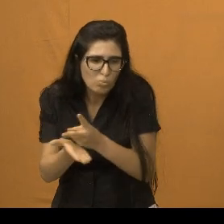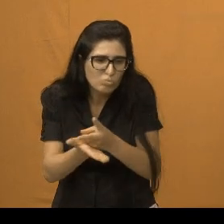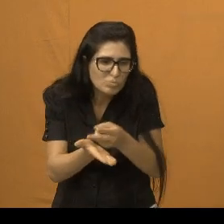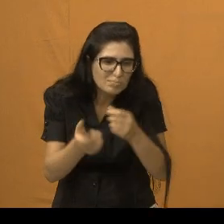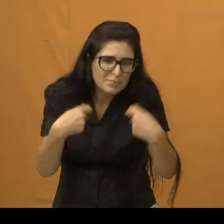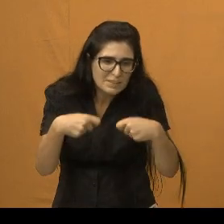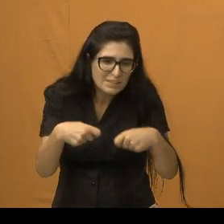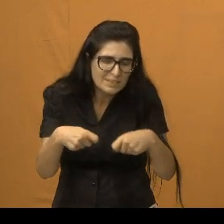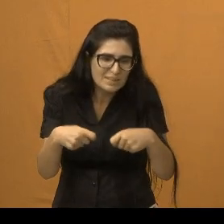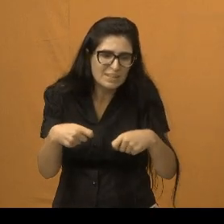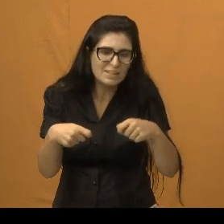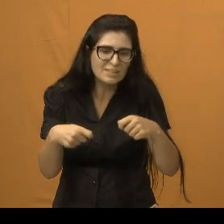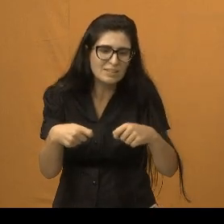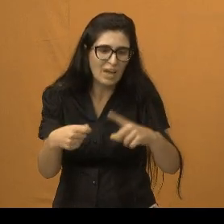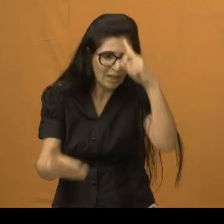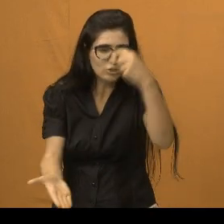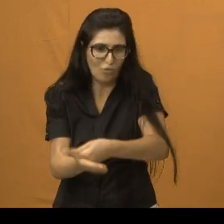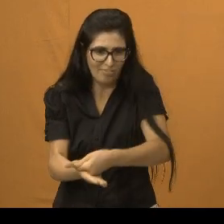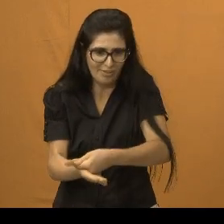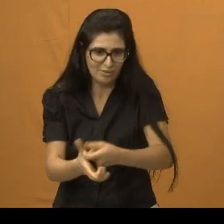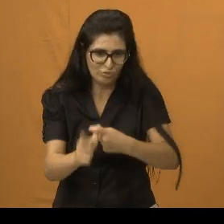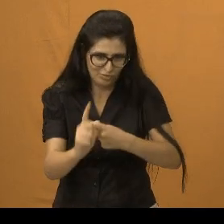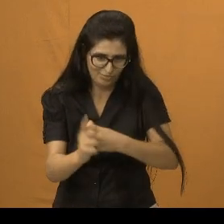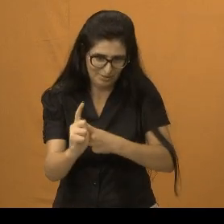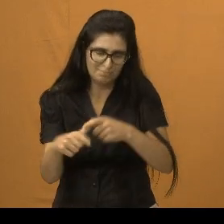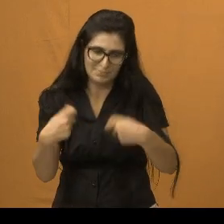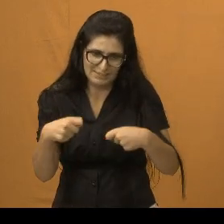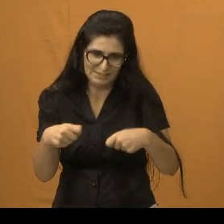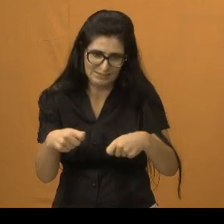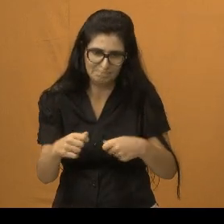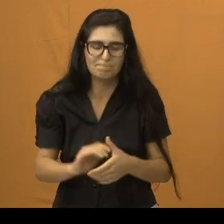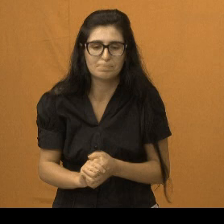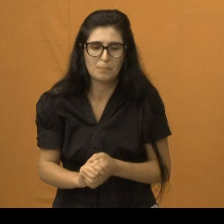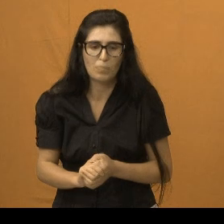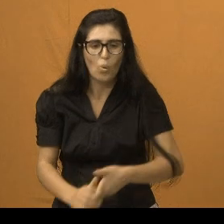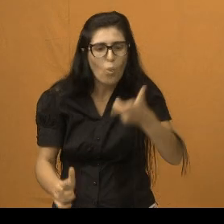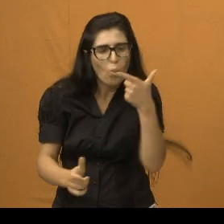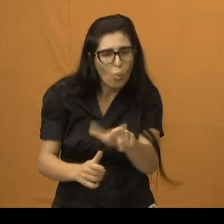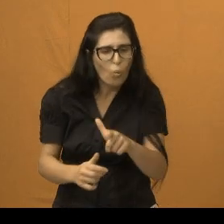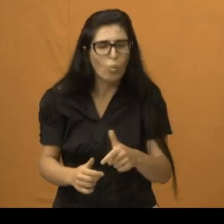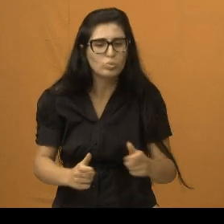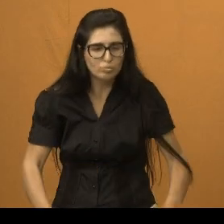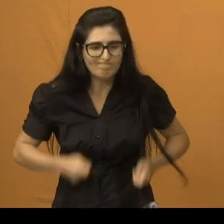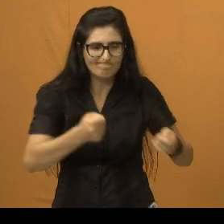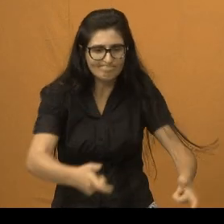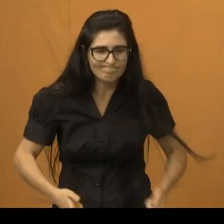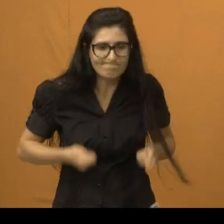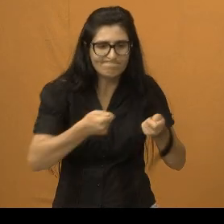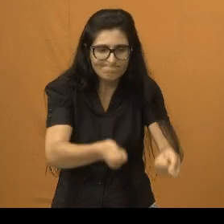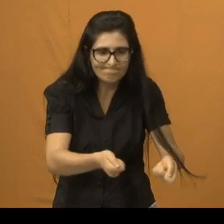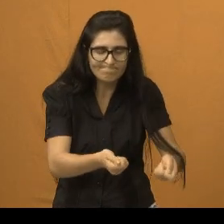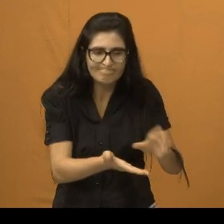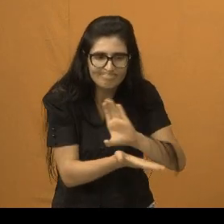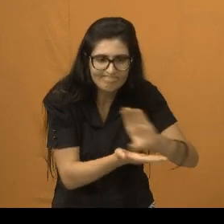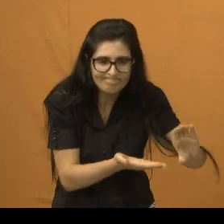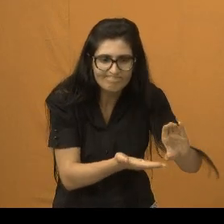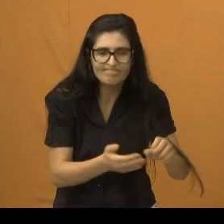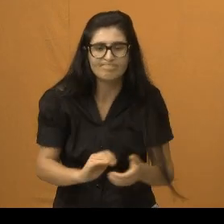os seus contratos. Outras despesas correntes foram previstos